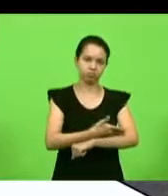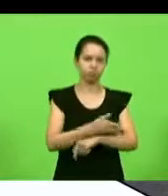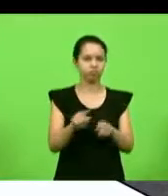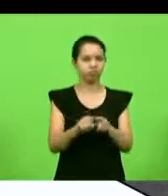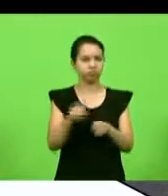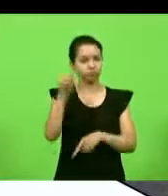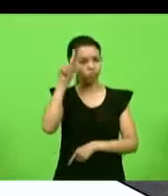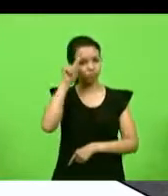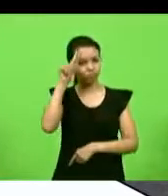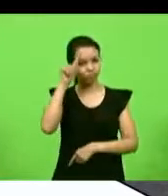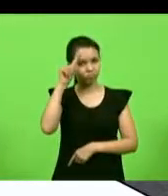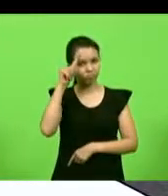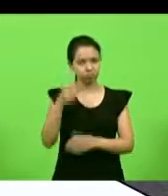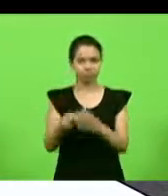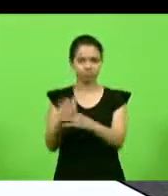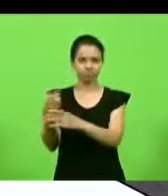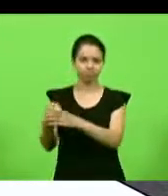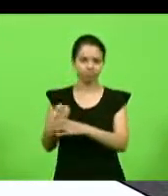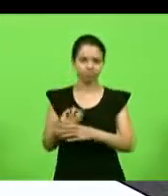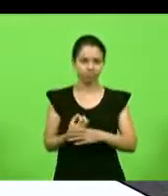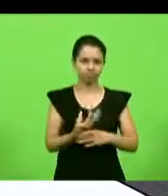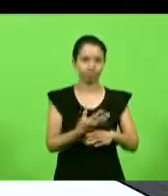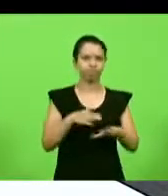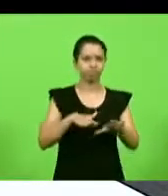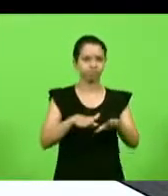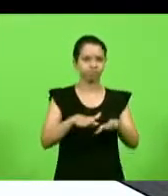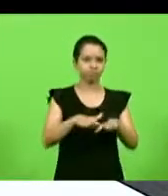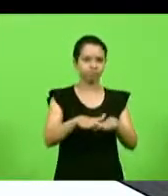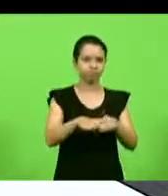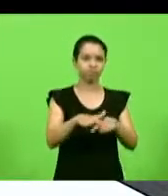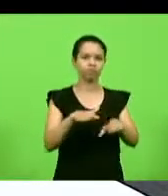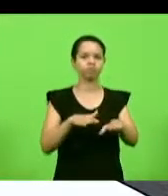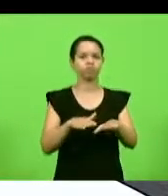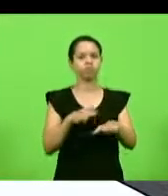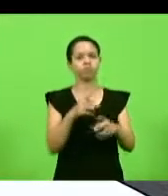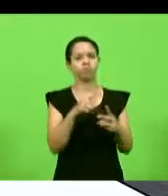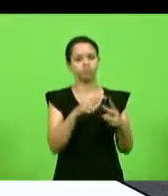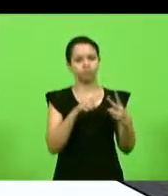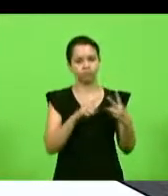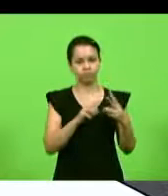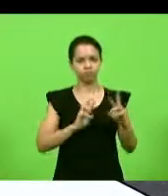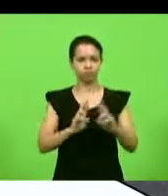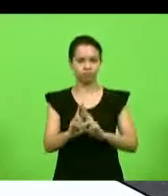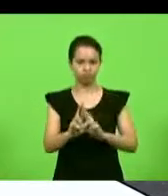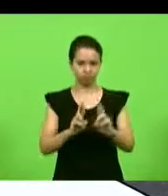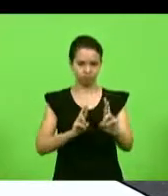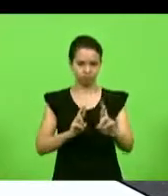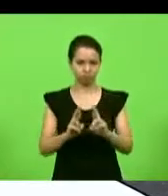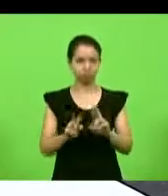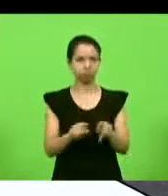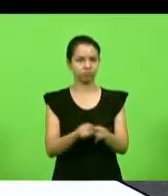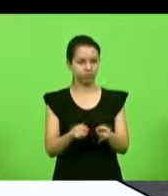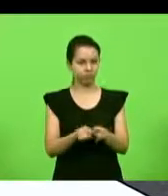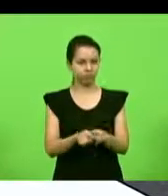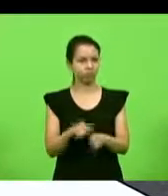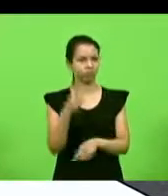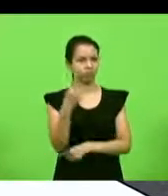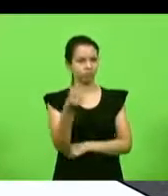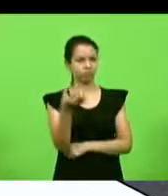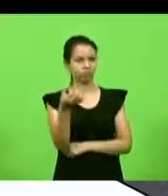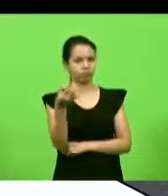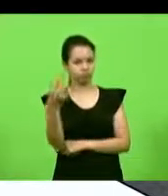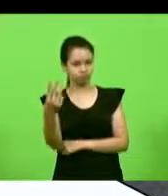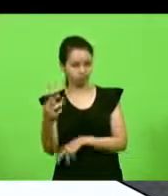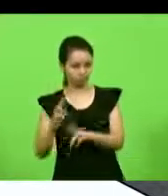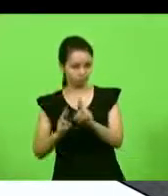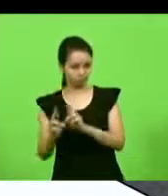por essas duas rodovias. a 163, lá no extremo oeste de Santa